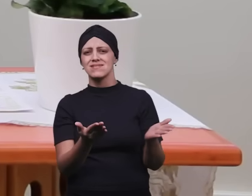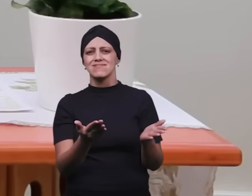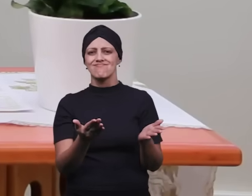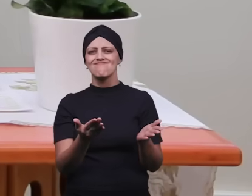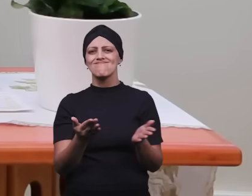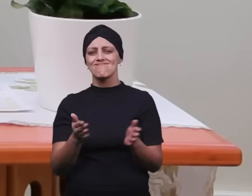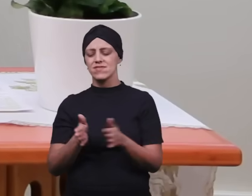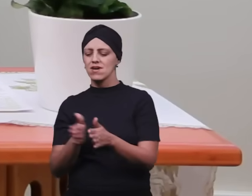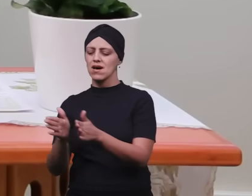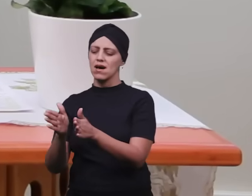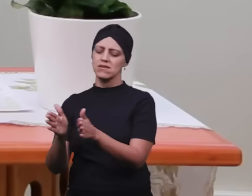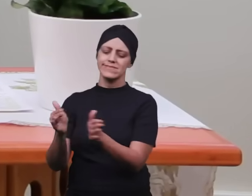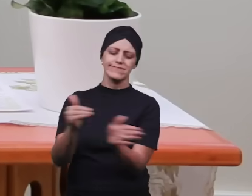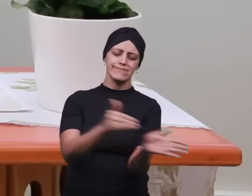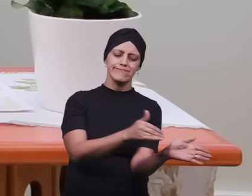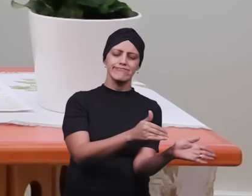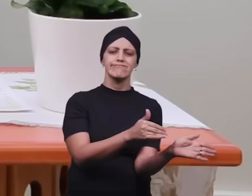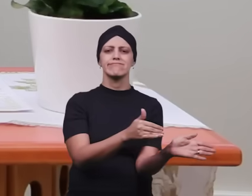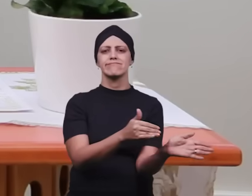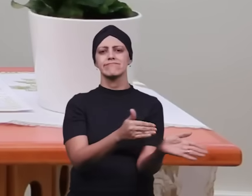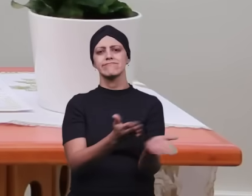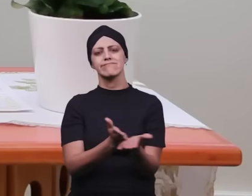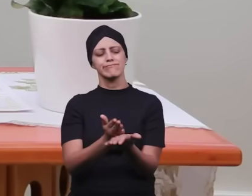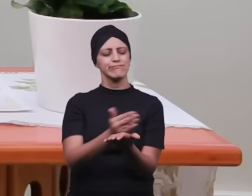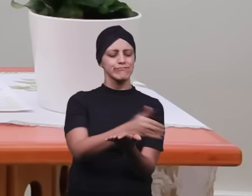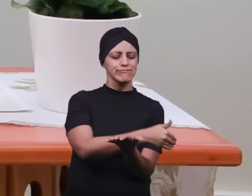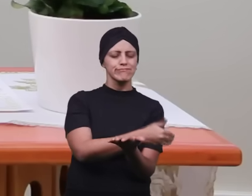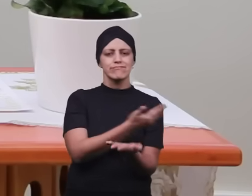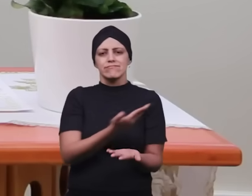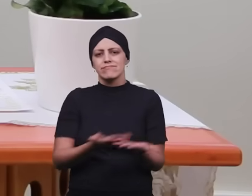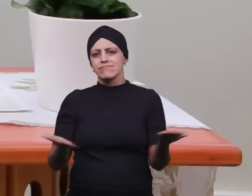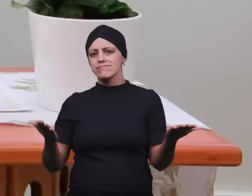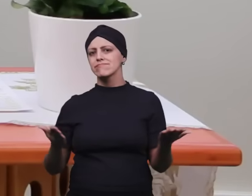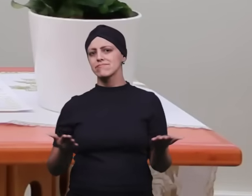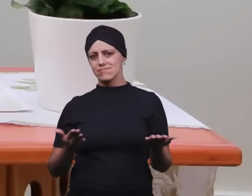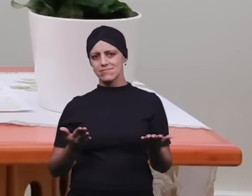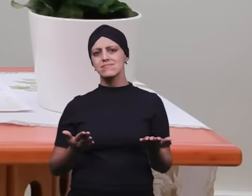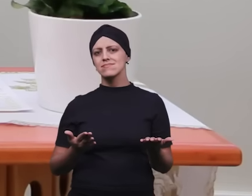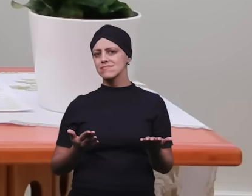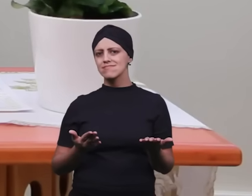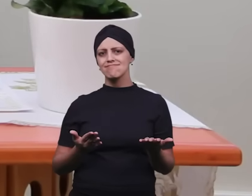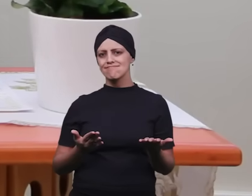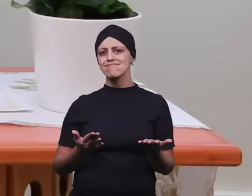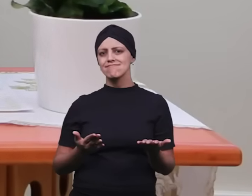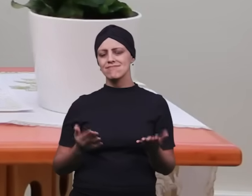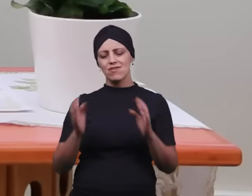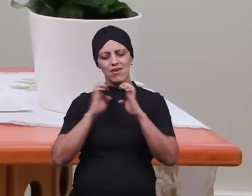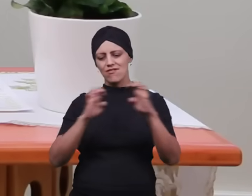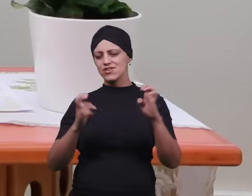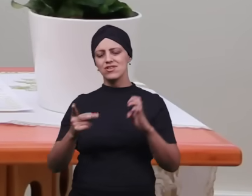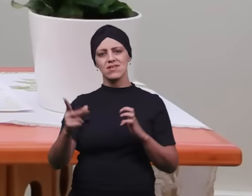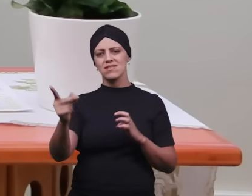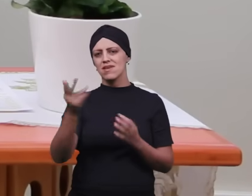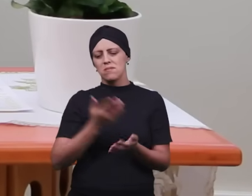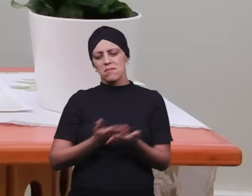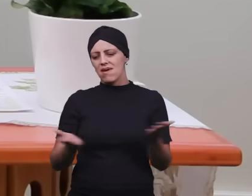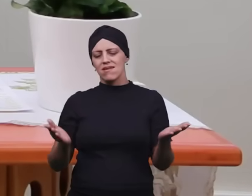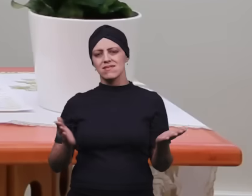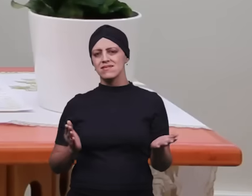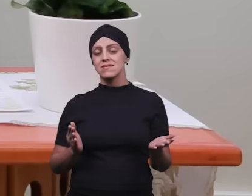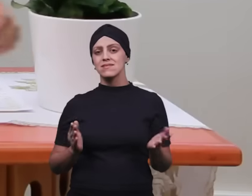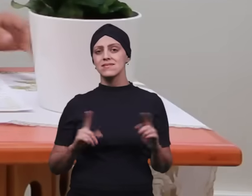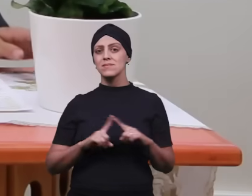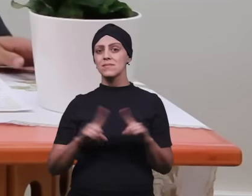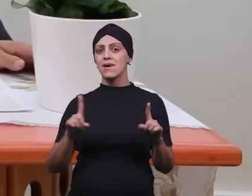perderam no caminho. Se perderam da verdade. Se perderam do Evangelho eterno.